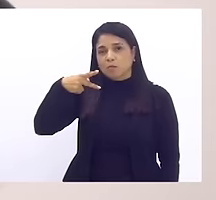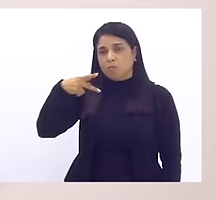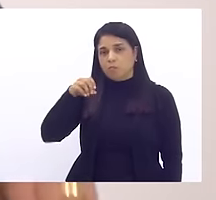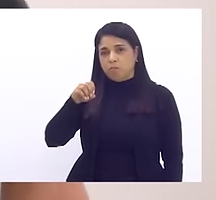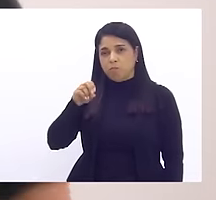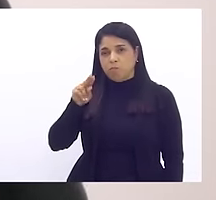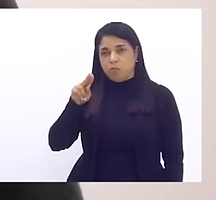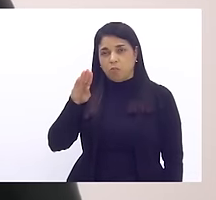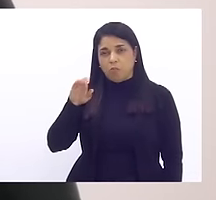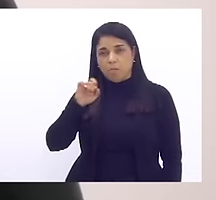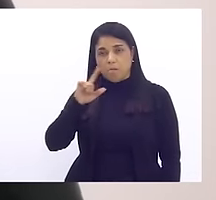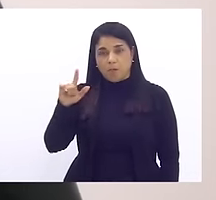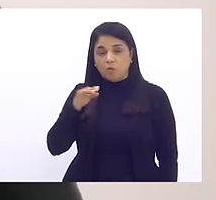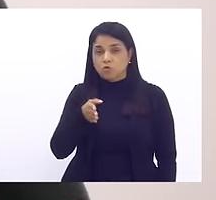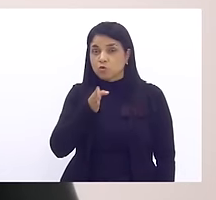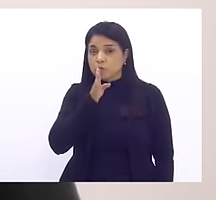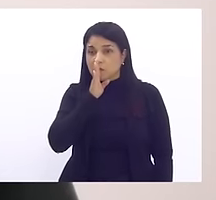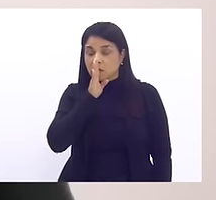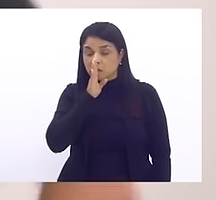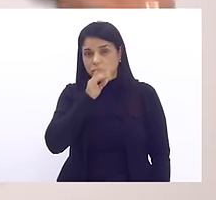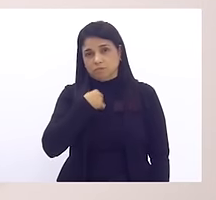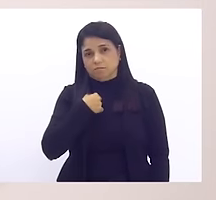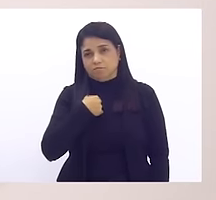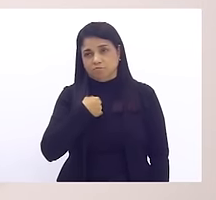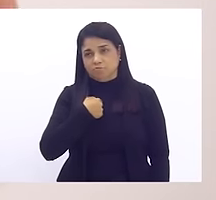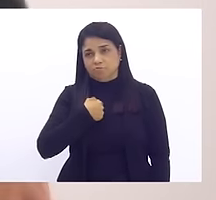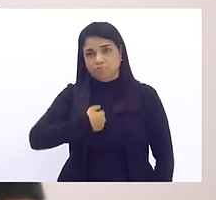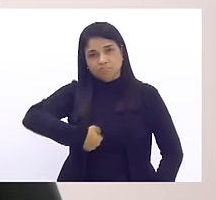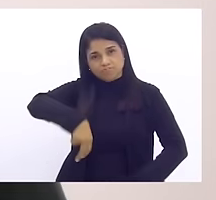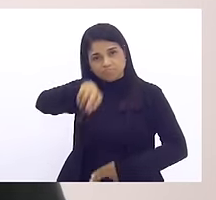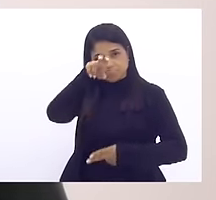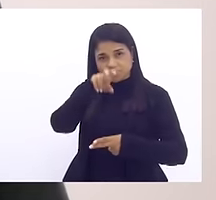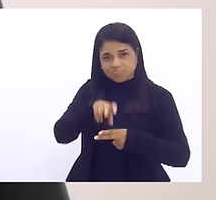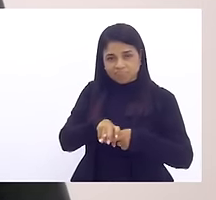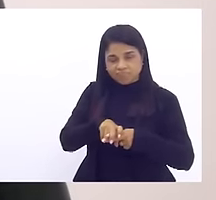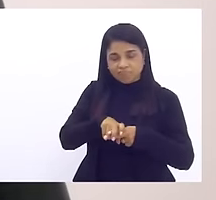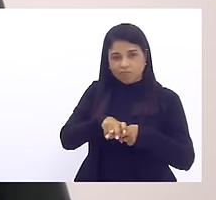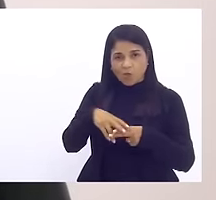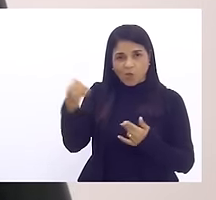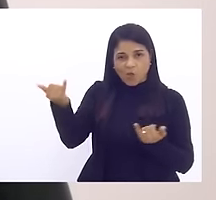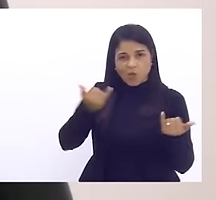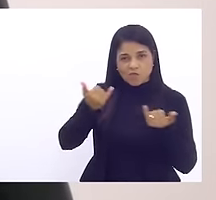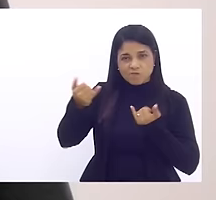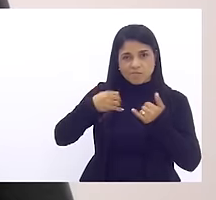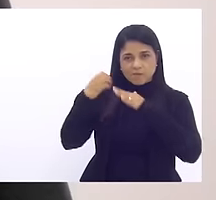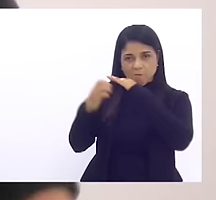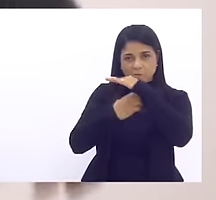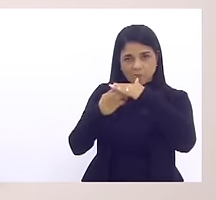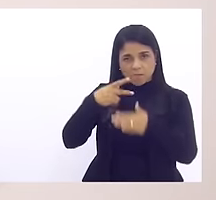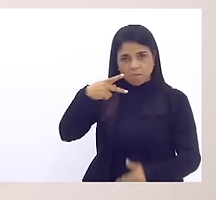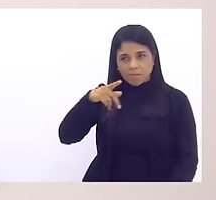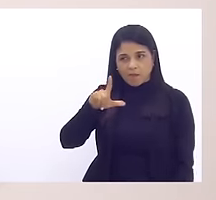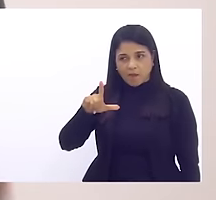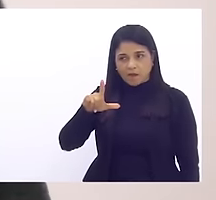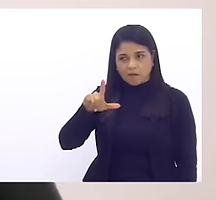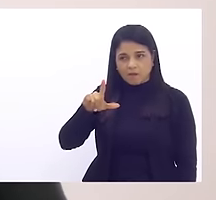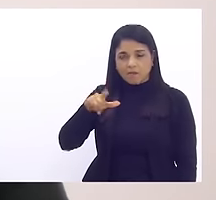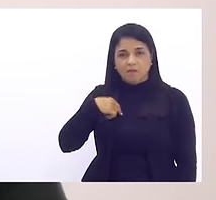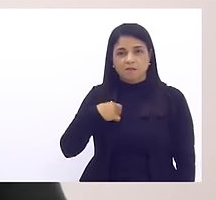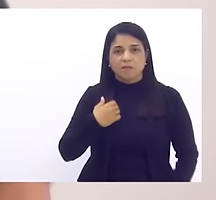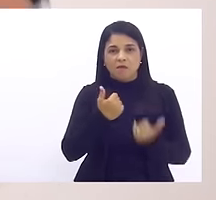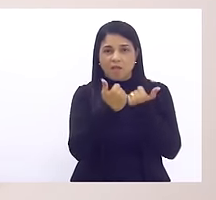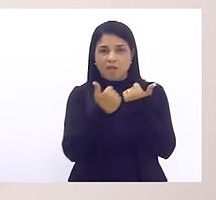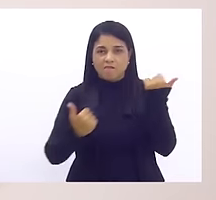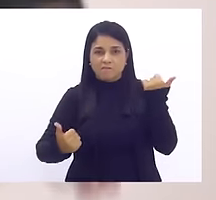eu tô quieto aqui desde aquela hora escutando a empresa a PL escutando a